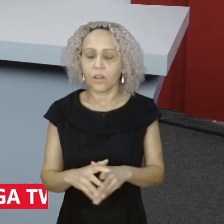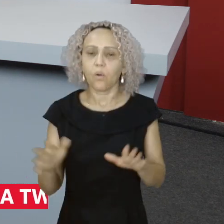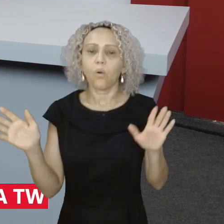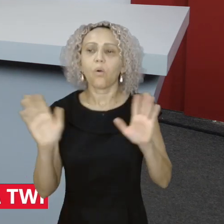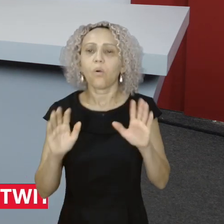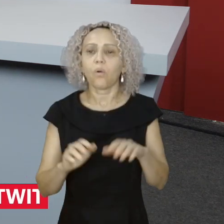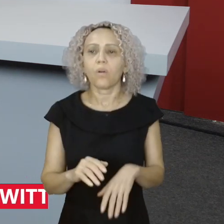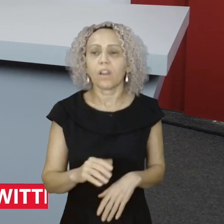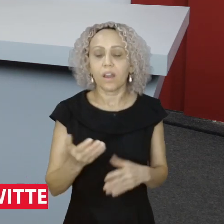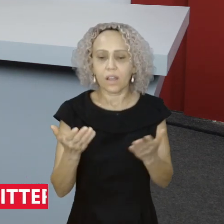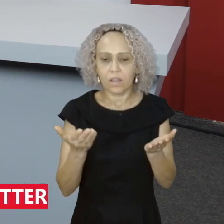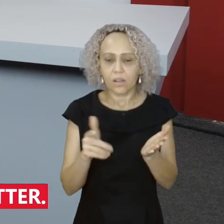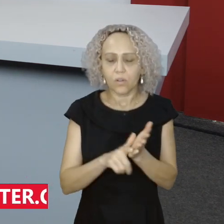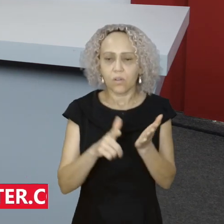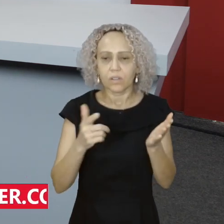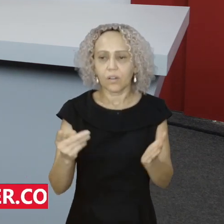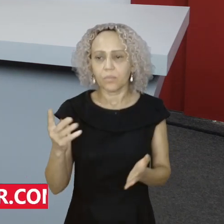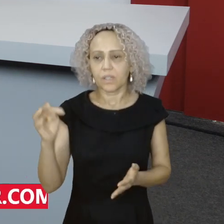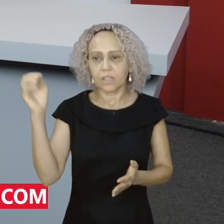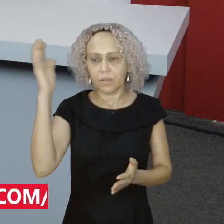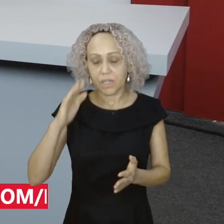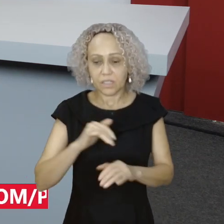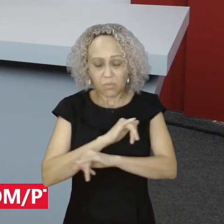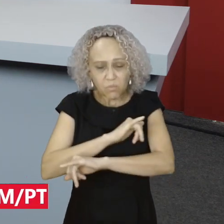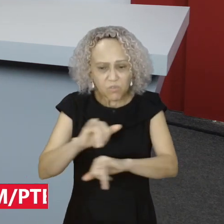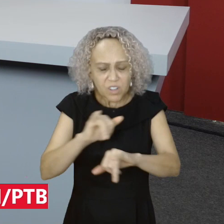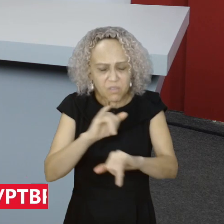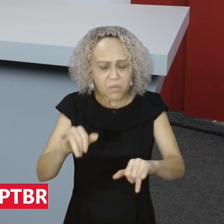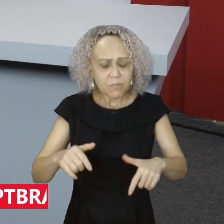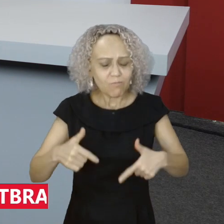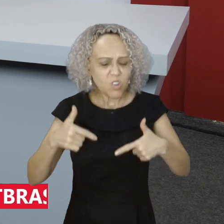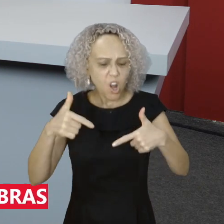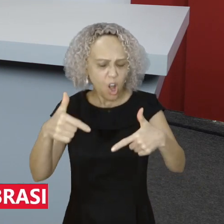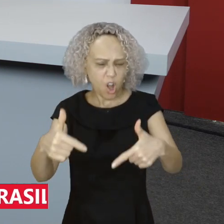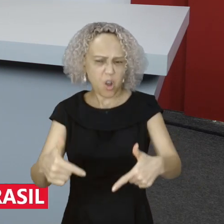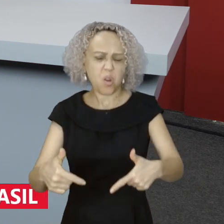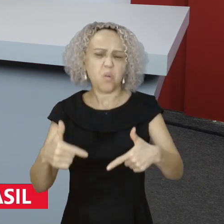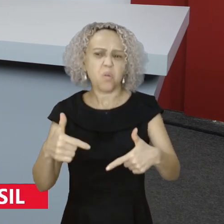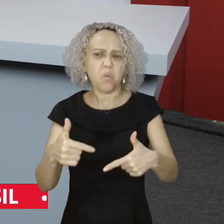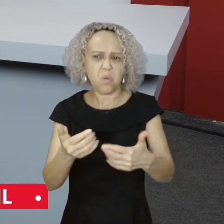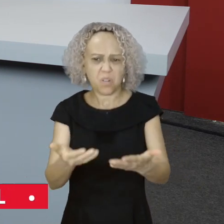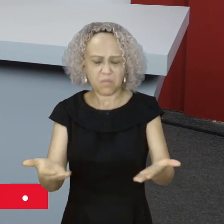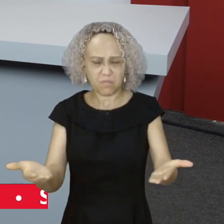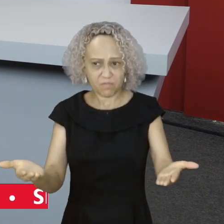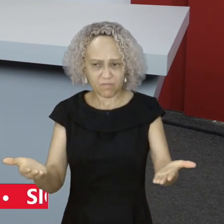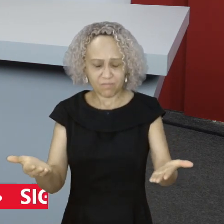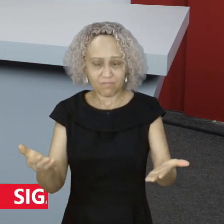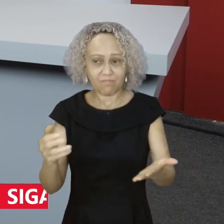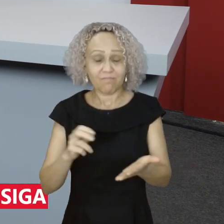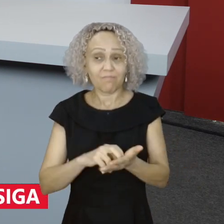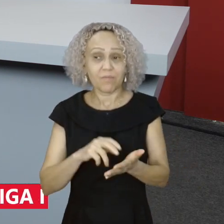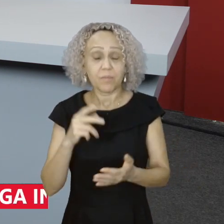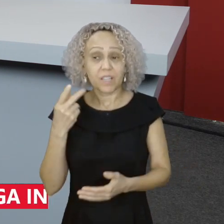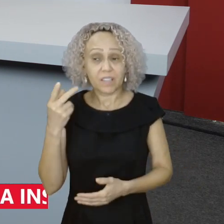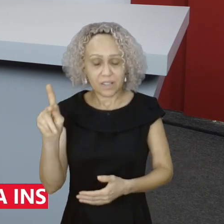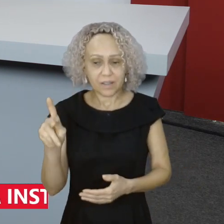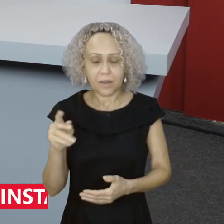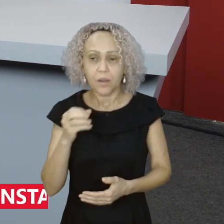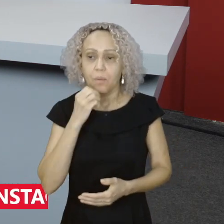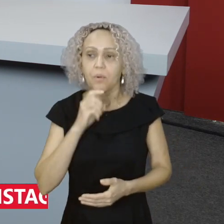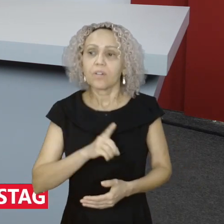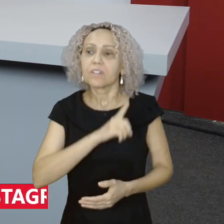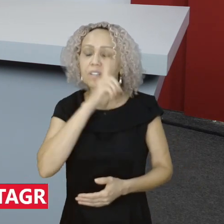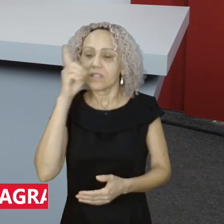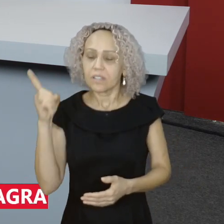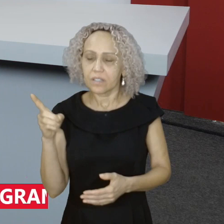Olá, este é o Jornal PT Brasil com muita informação e luta popular na sua manhã. Bom dia para você que acompanha a gente pelo